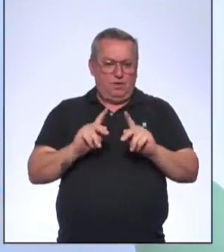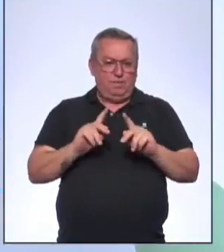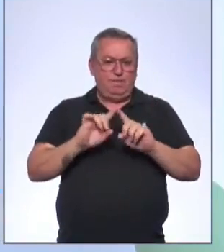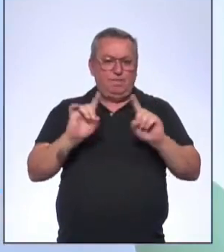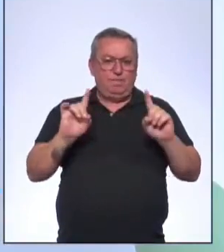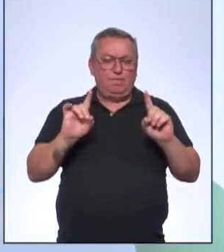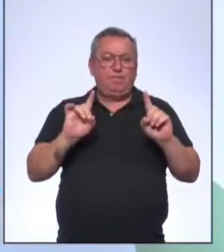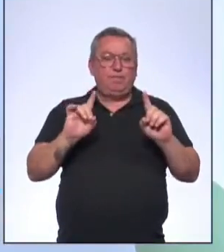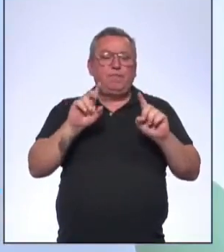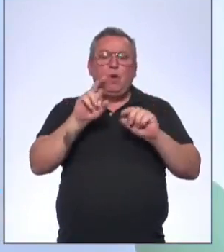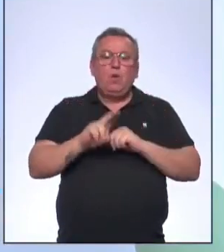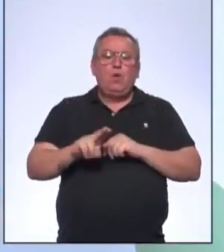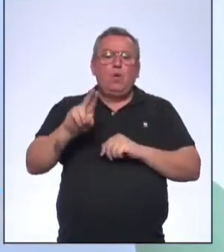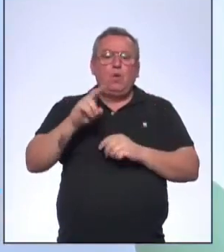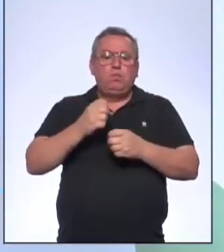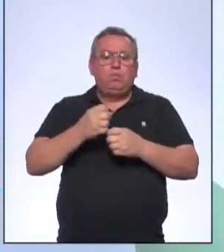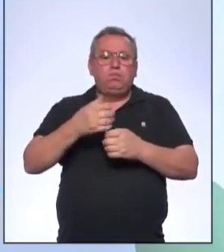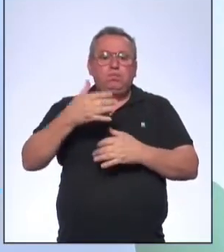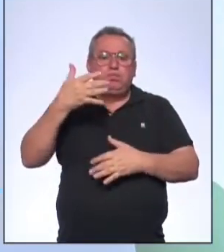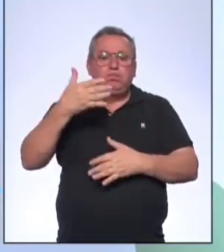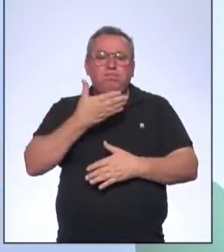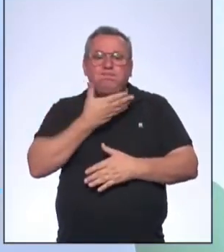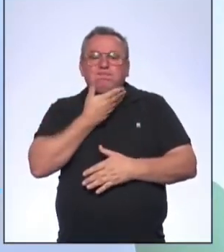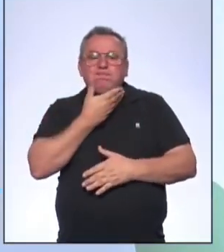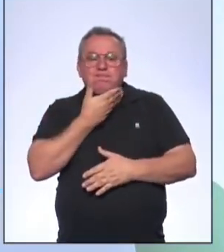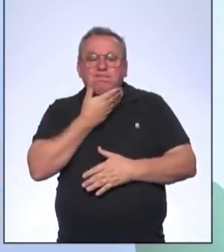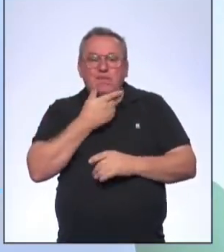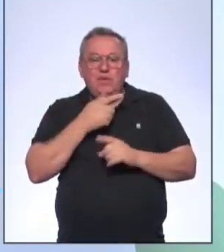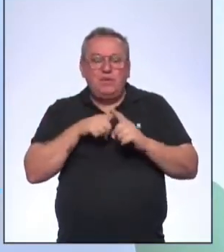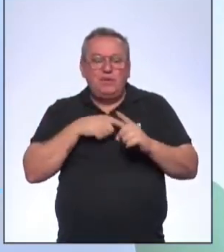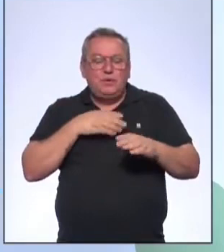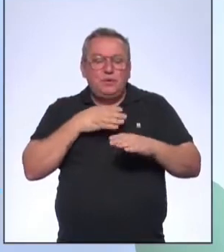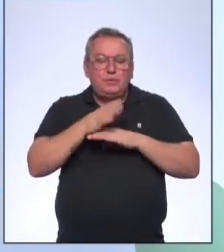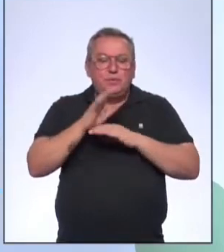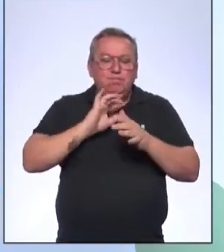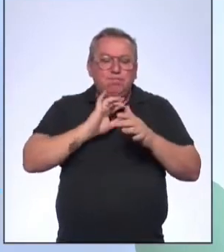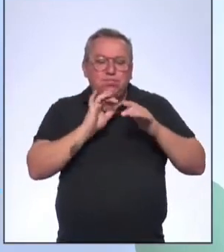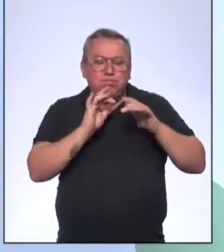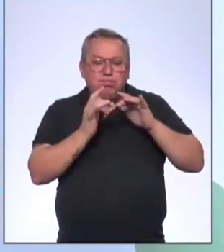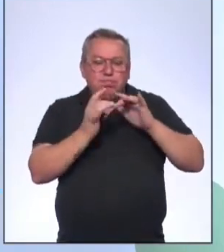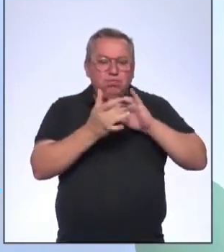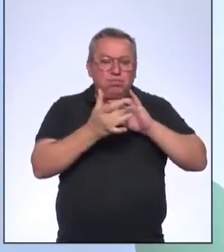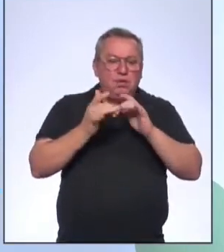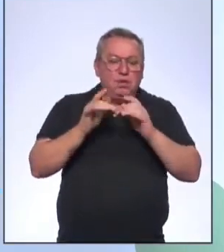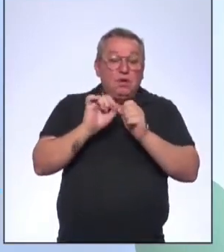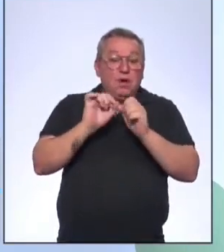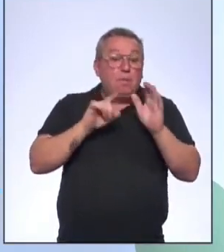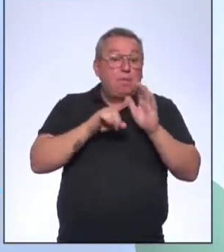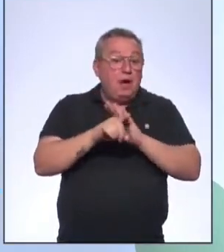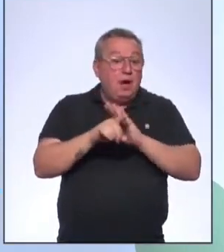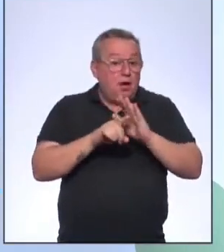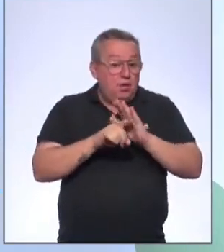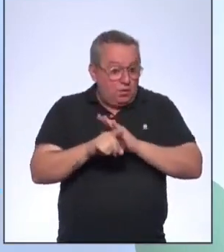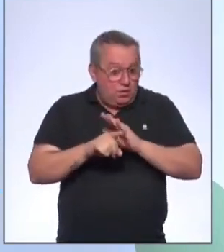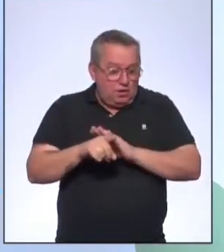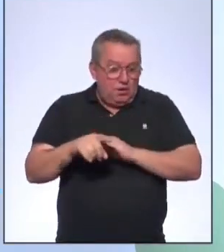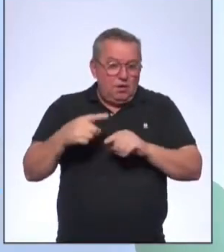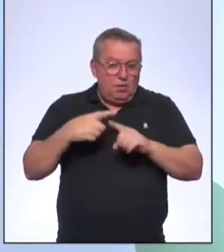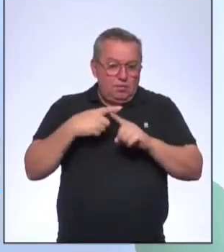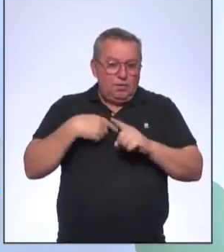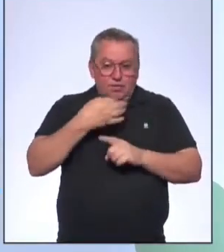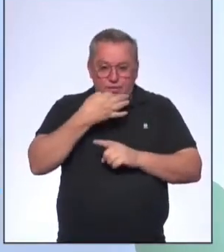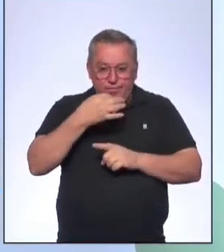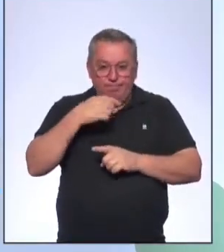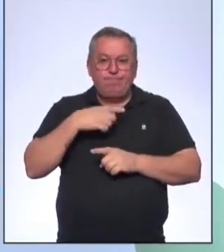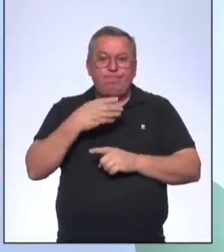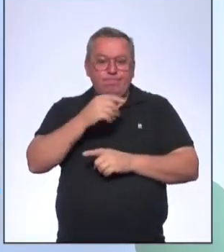realmente, utilizem o chat para interagir e fazer perguntas. Porque daí eu vou fazer um comentário. Tem